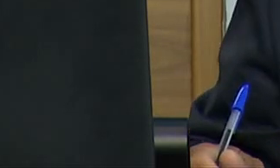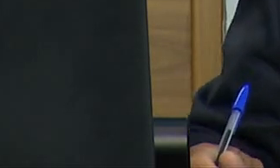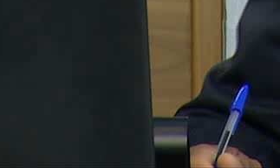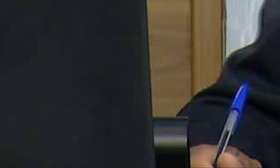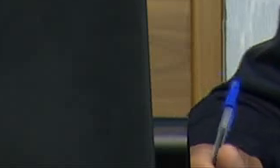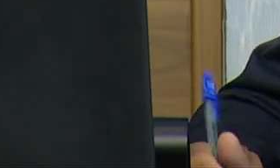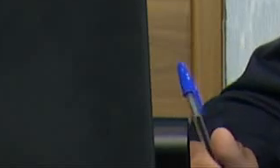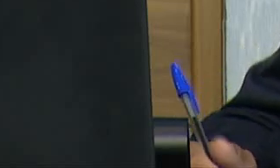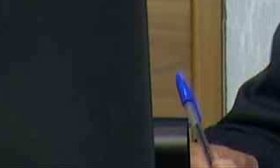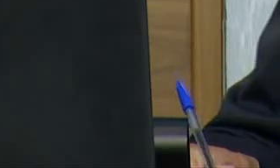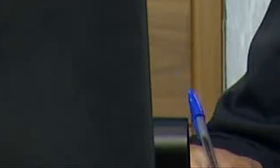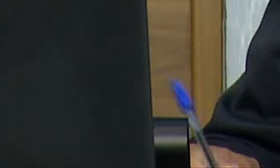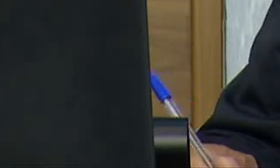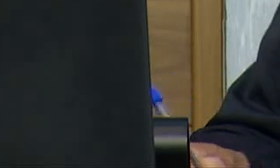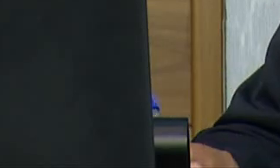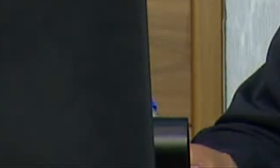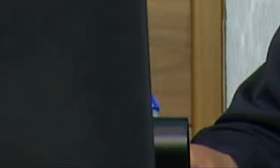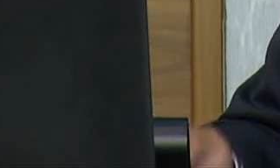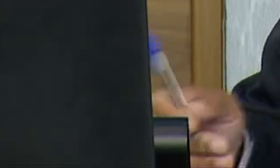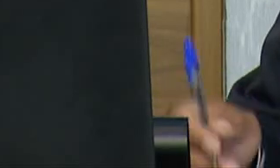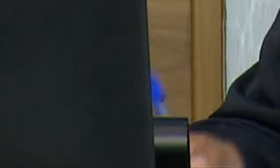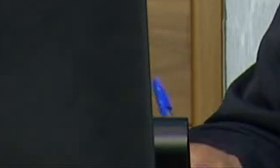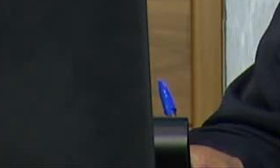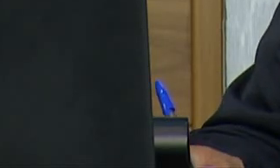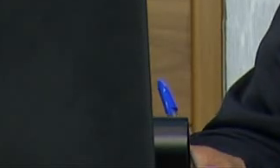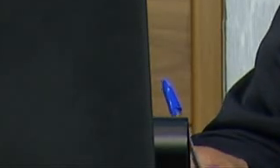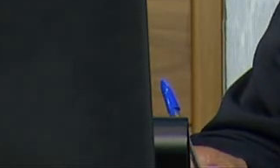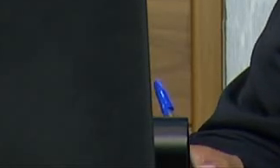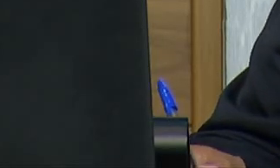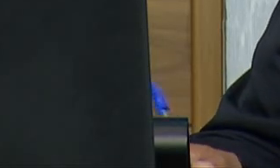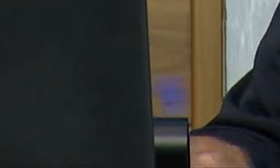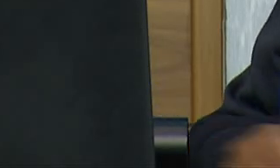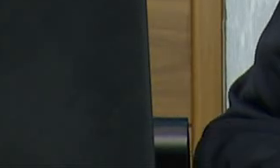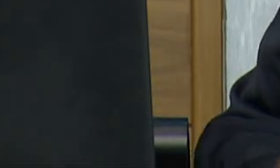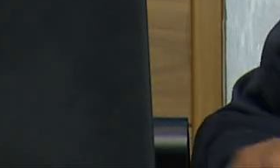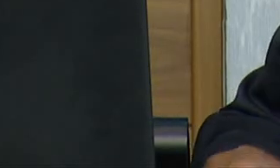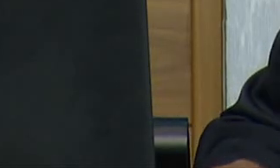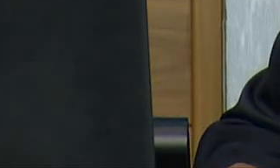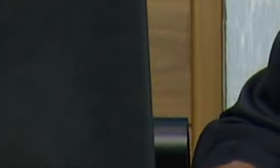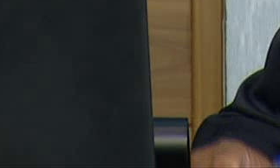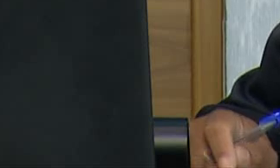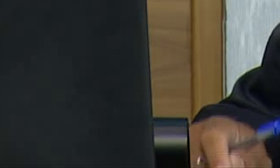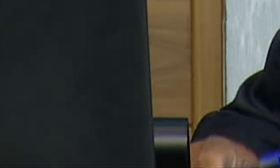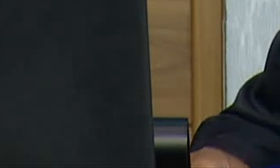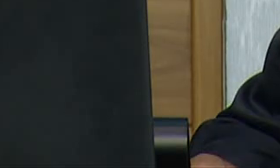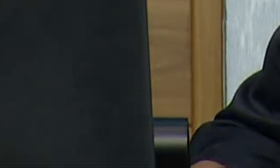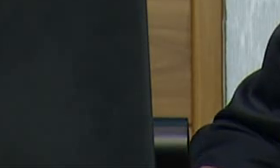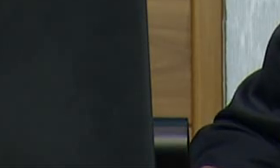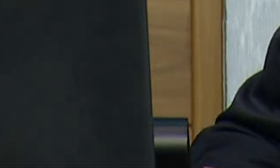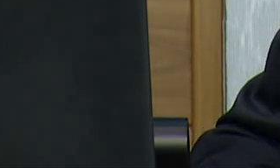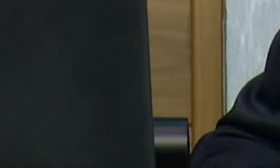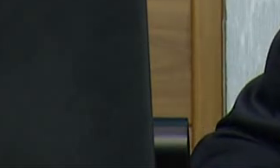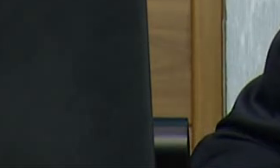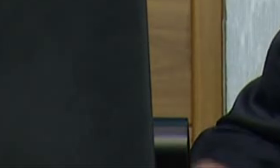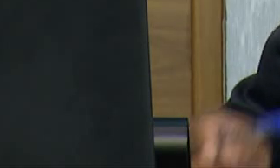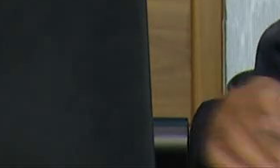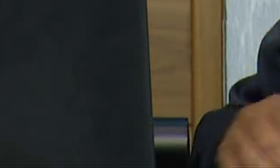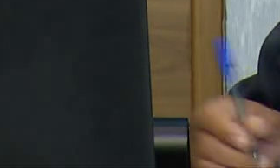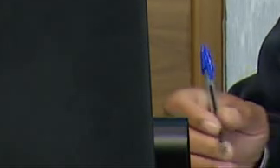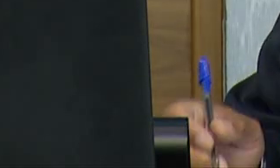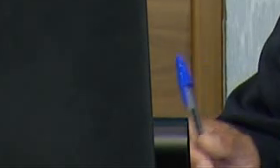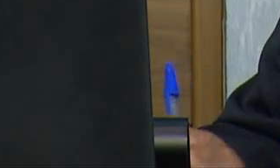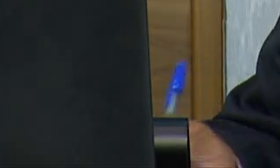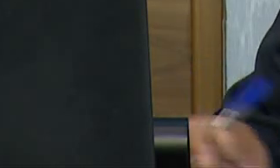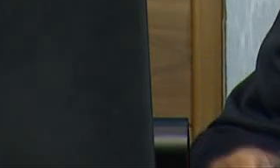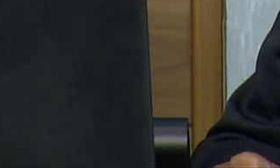aprovados. Tem uma emenda também para adequação. Eu coloco em votação a emenda. Os vereadores concordam, permanecem como estão. Os contrários, queiram se manifestar,